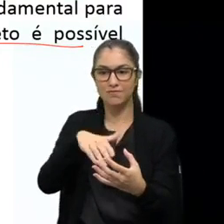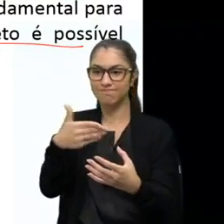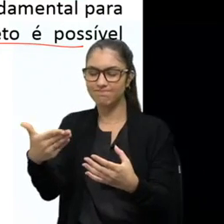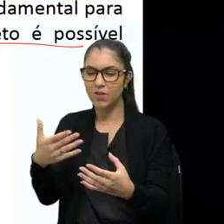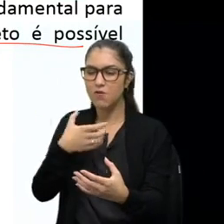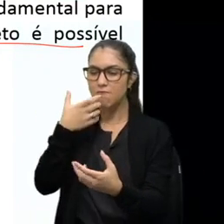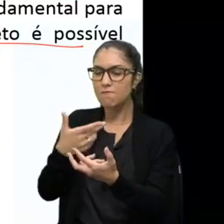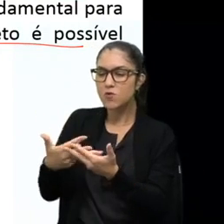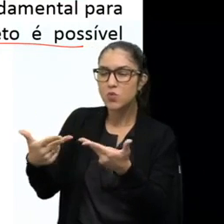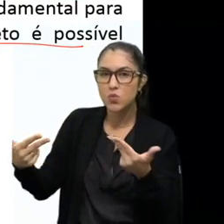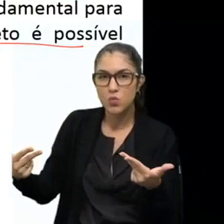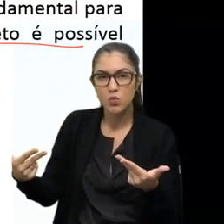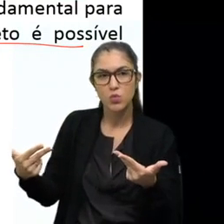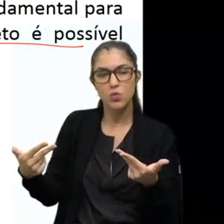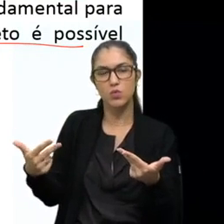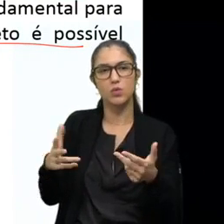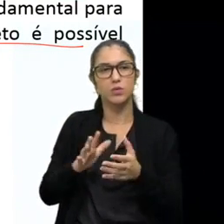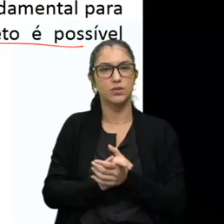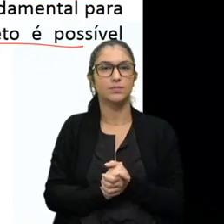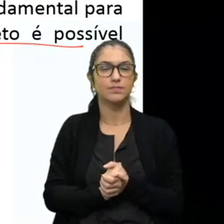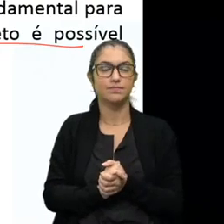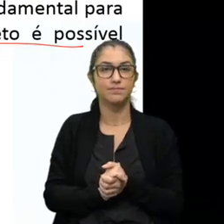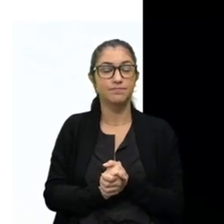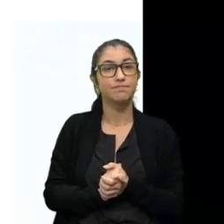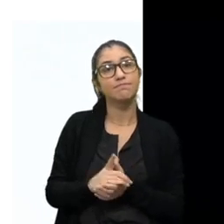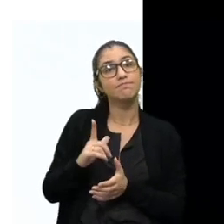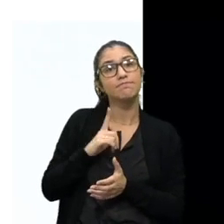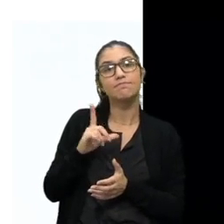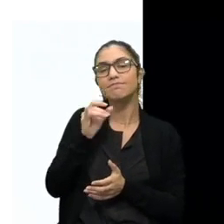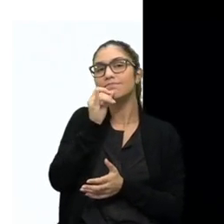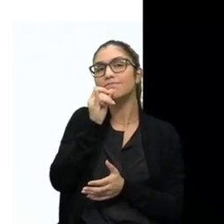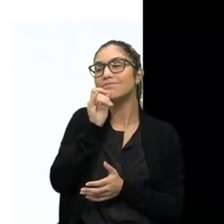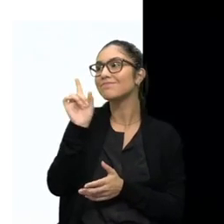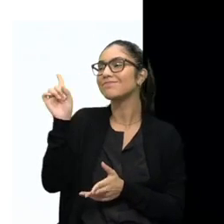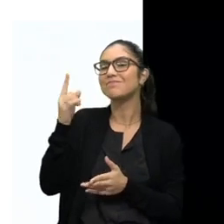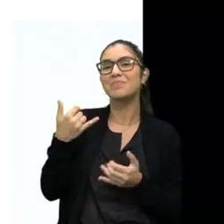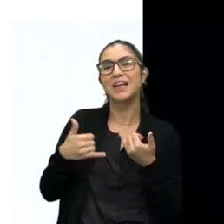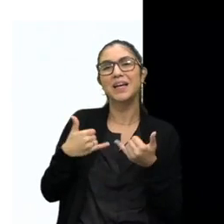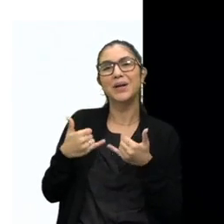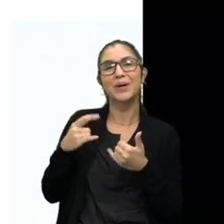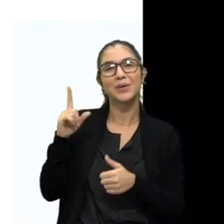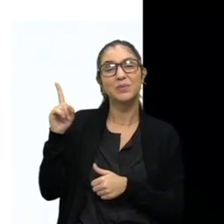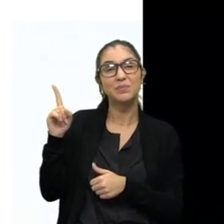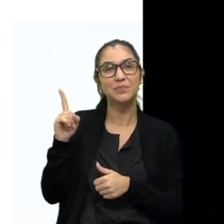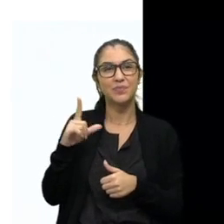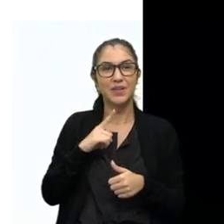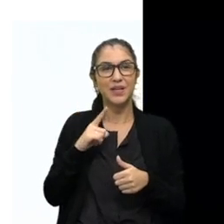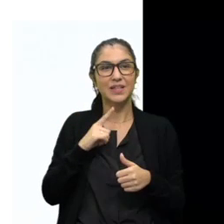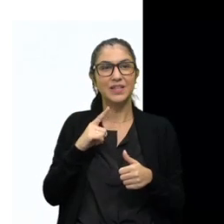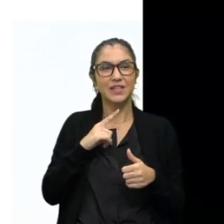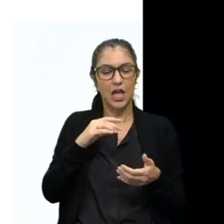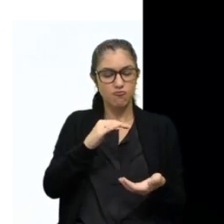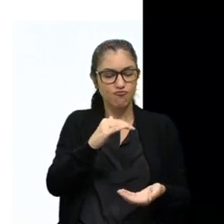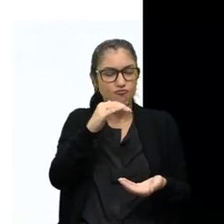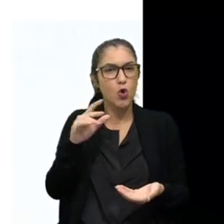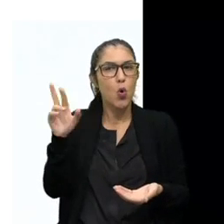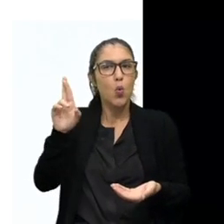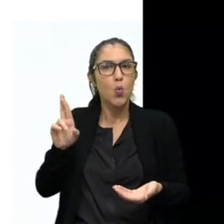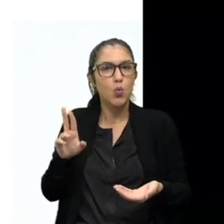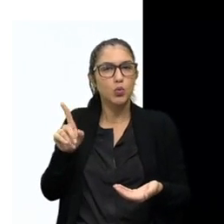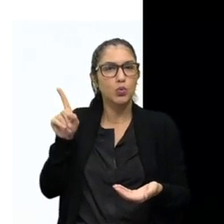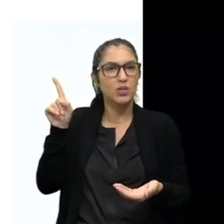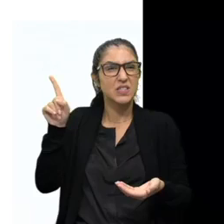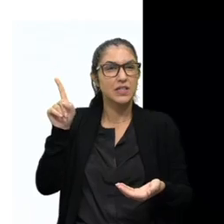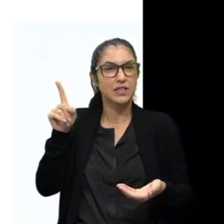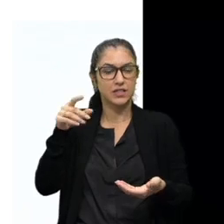de frutas, entre outros. E aí nós temos esse exemplo de brinquedo, essas bonequinhas russas, onde